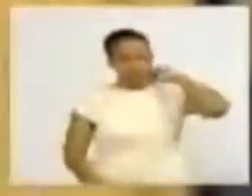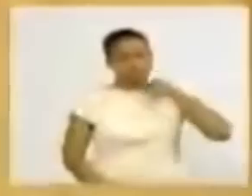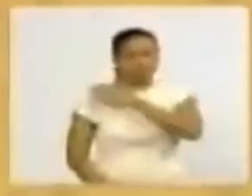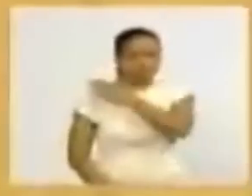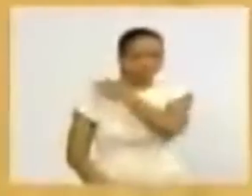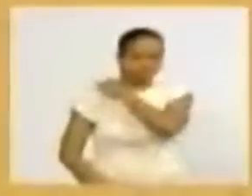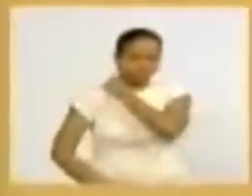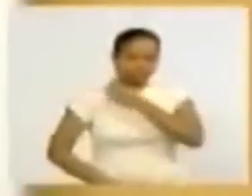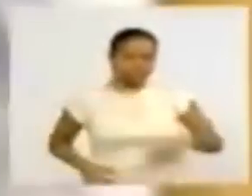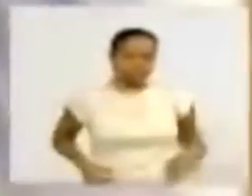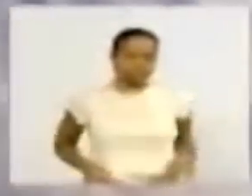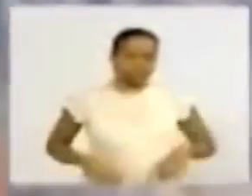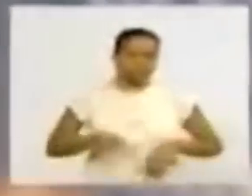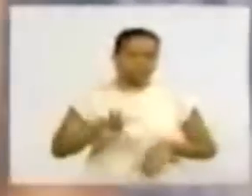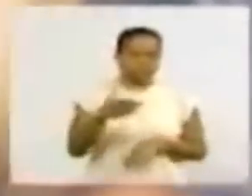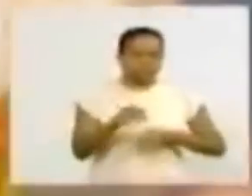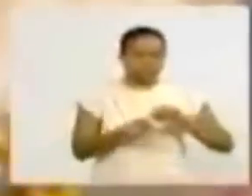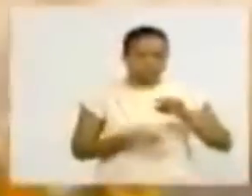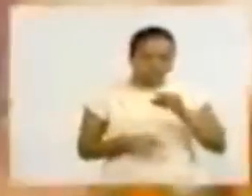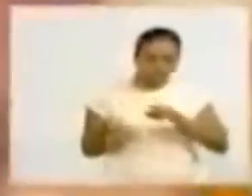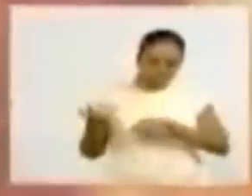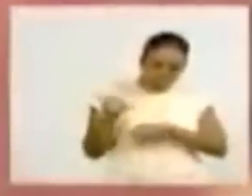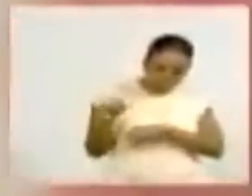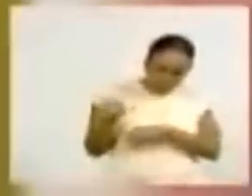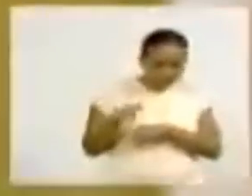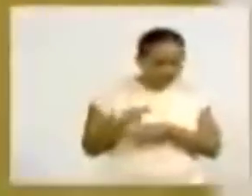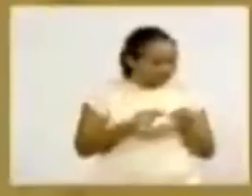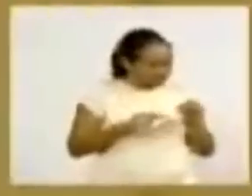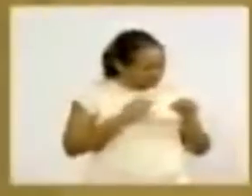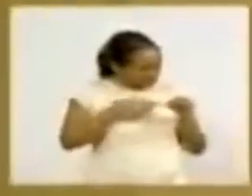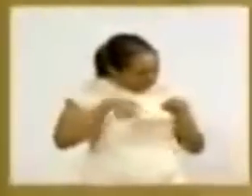Quando você tiver a oportunidade, conte isso para o povo.